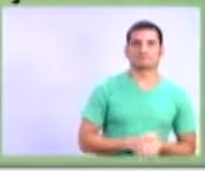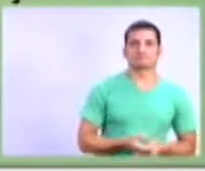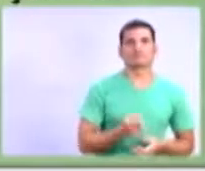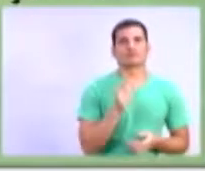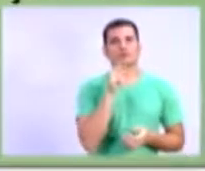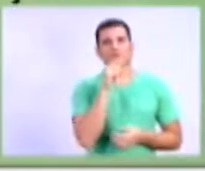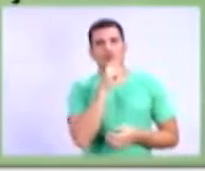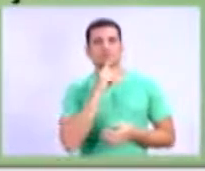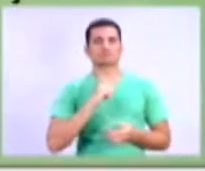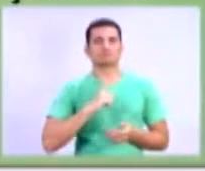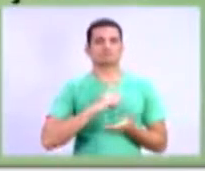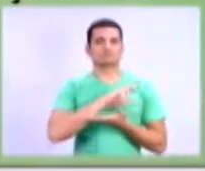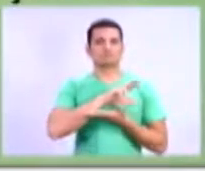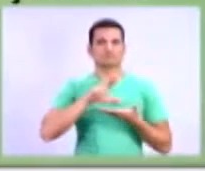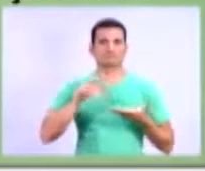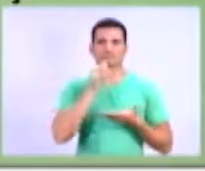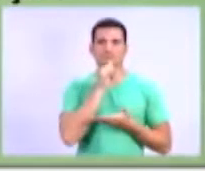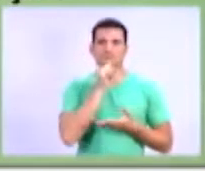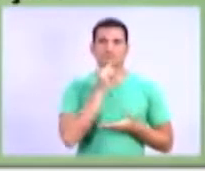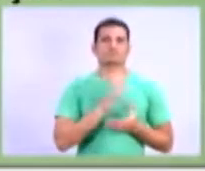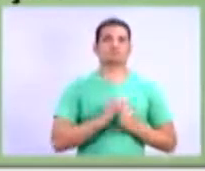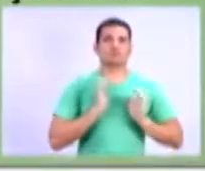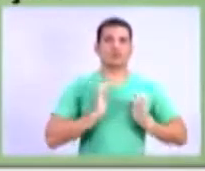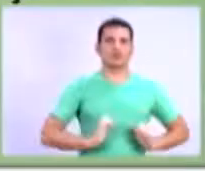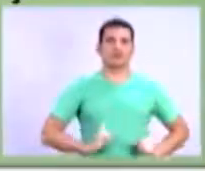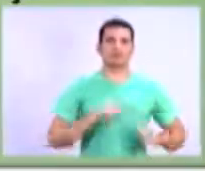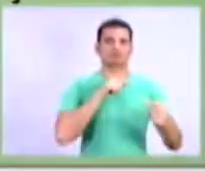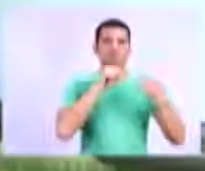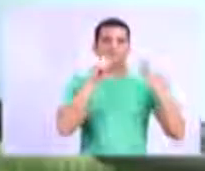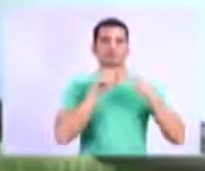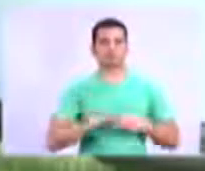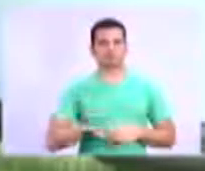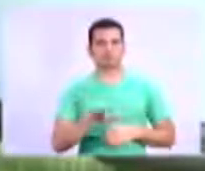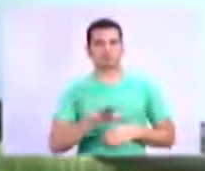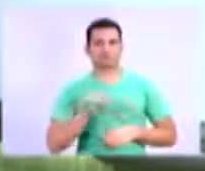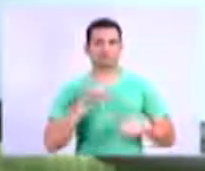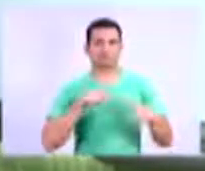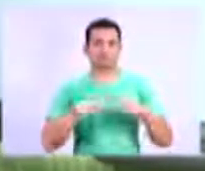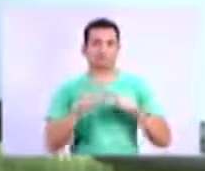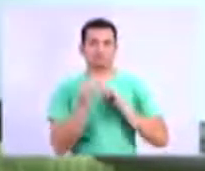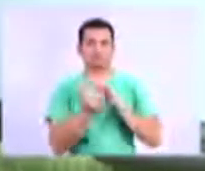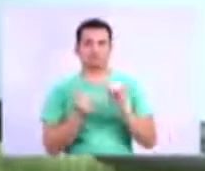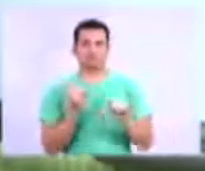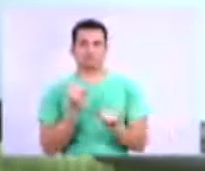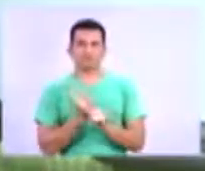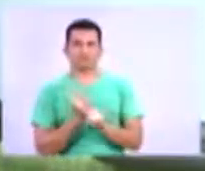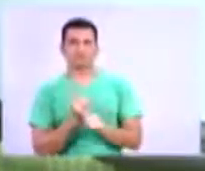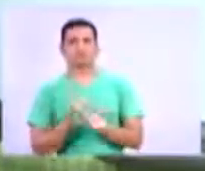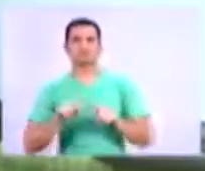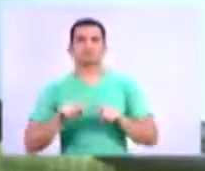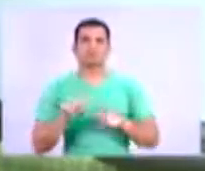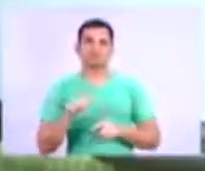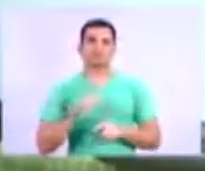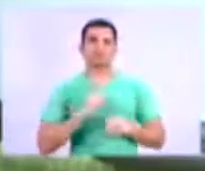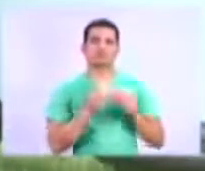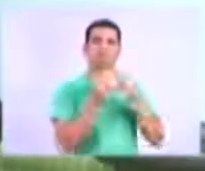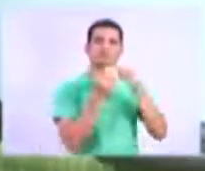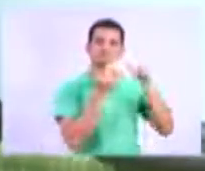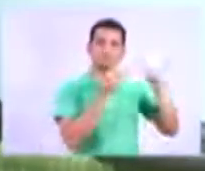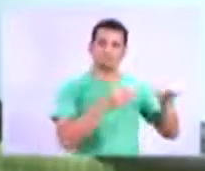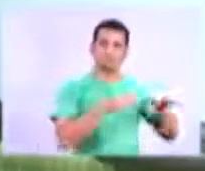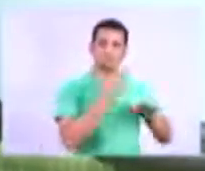vários exemplos, né, de condutas antiéticas em um ambiente virtual, mas que está ferindo,